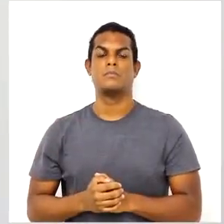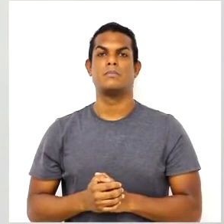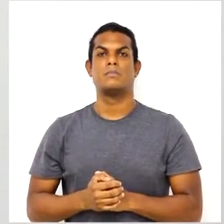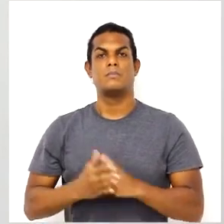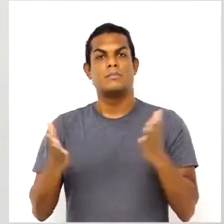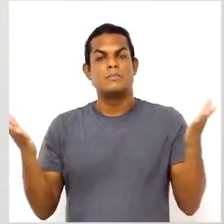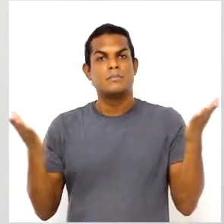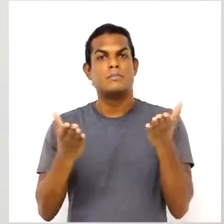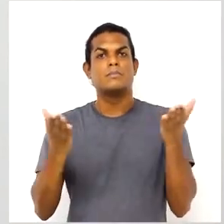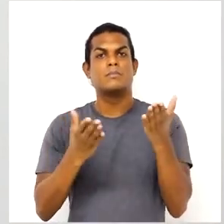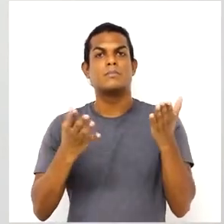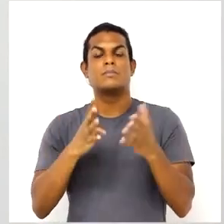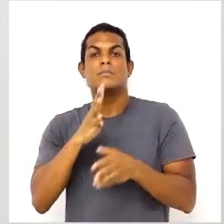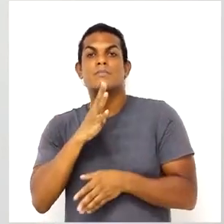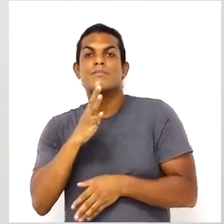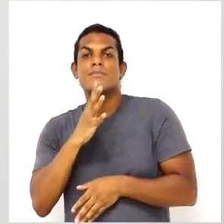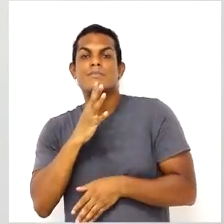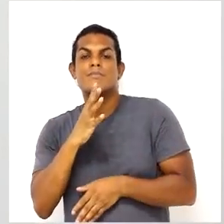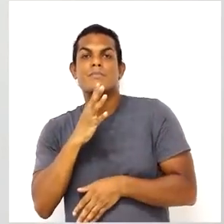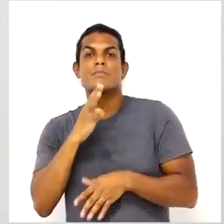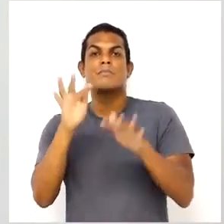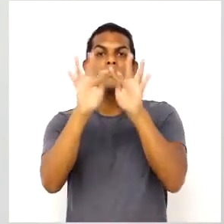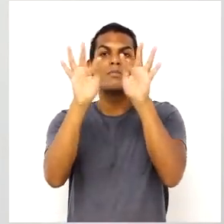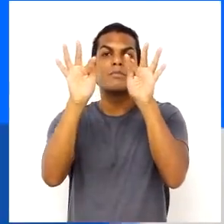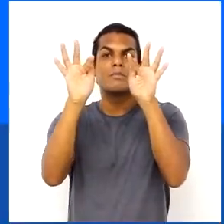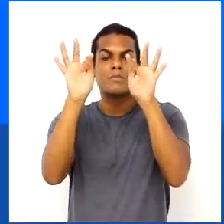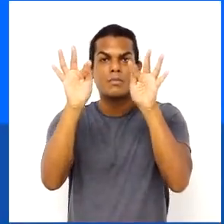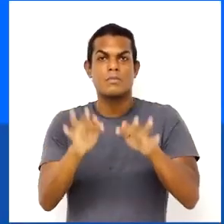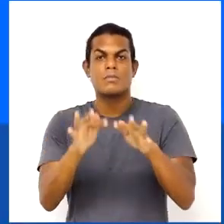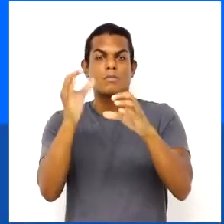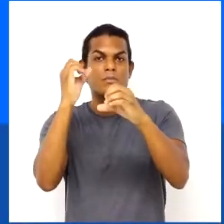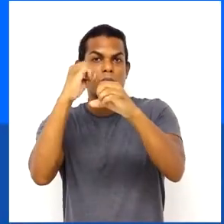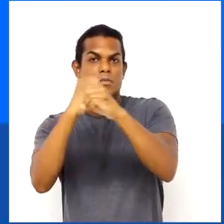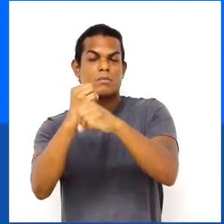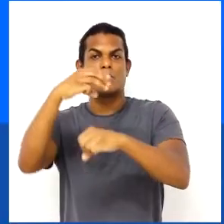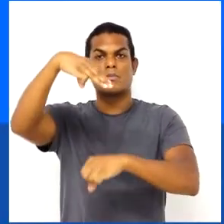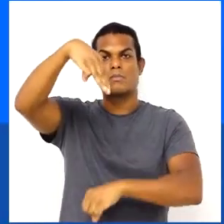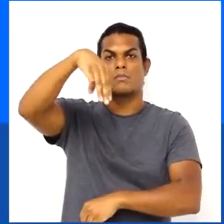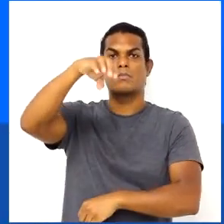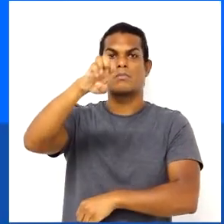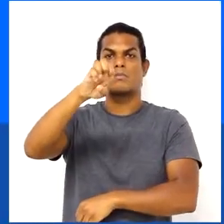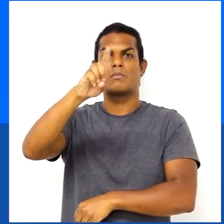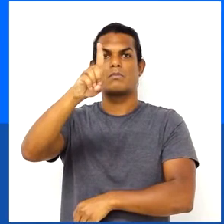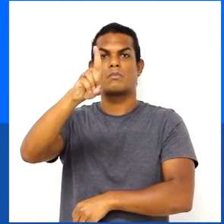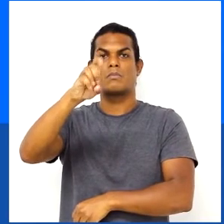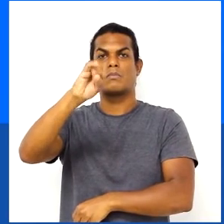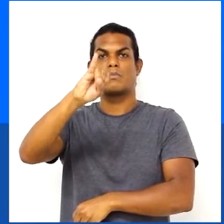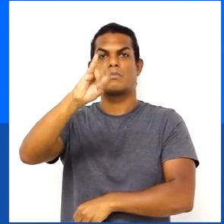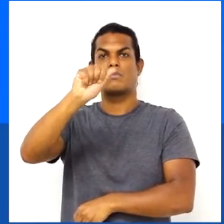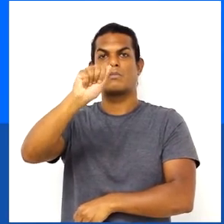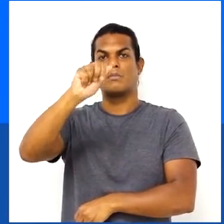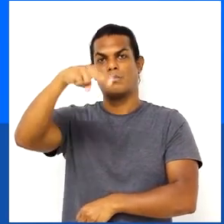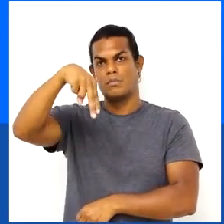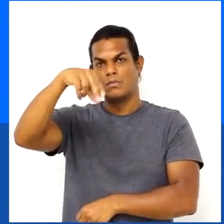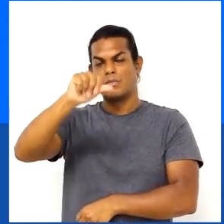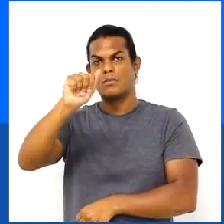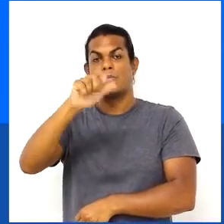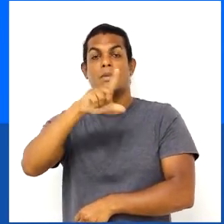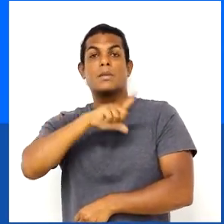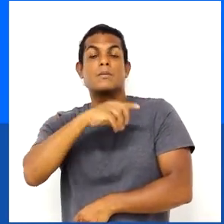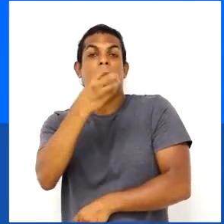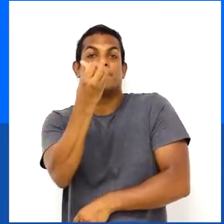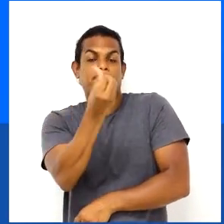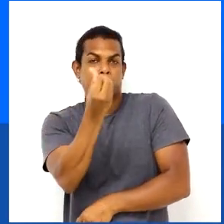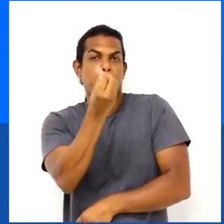a fórmula da mediana. Ora, a fórmula da mediana ela é composta de 6